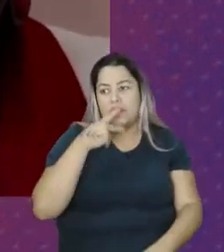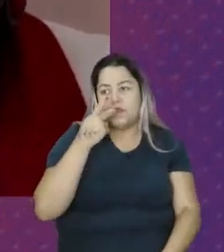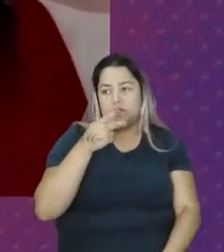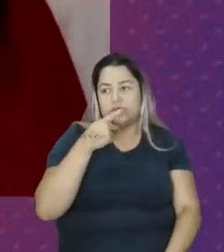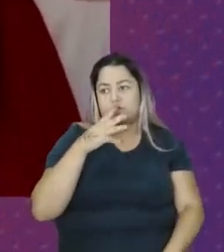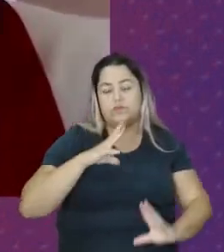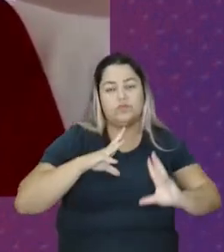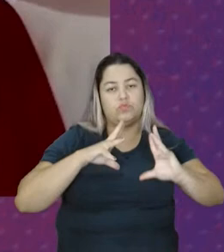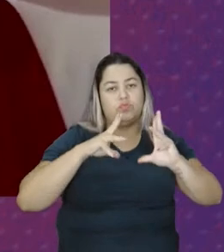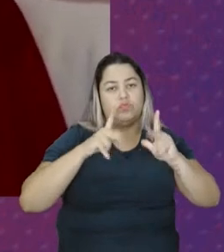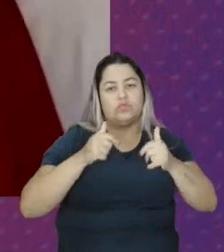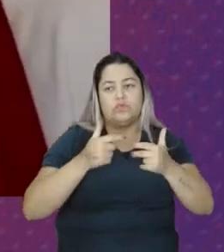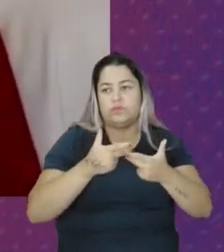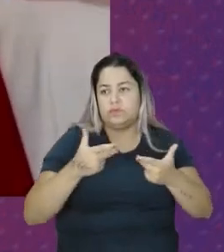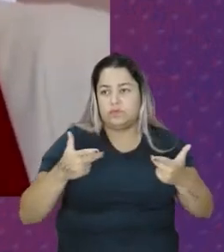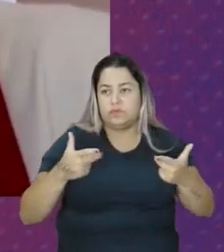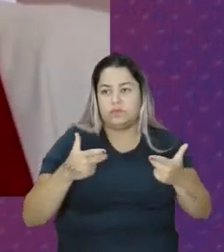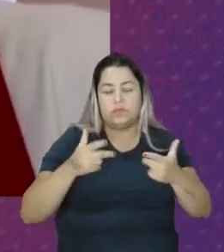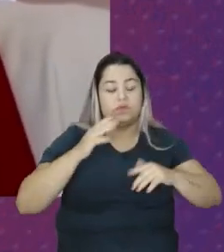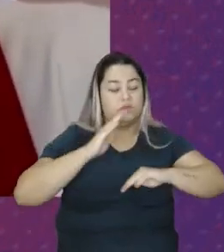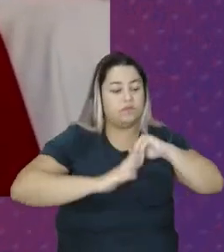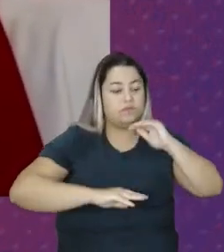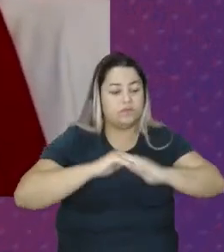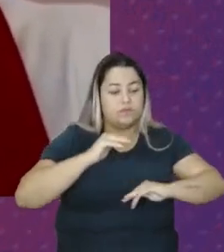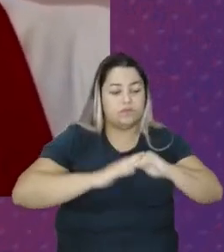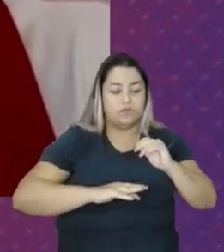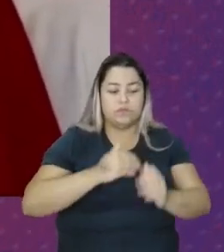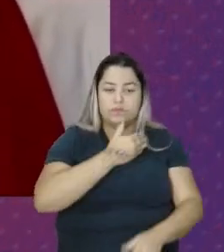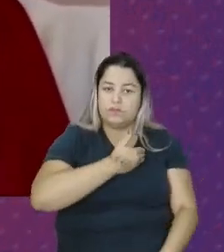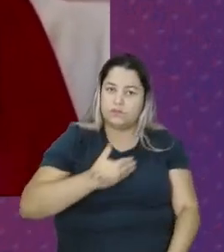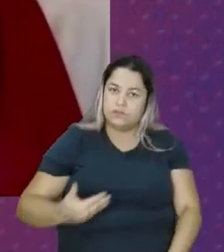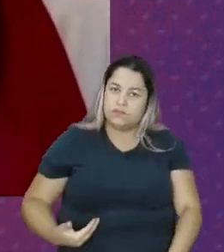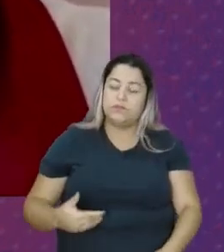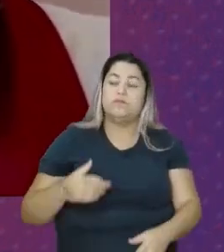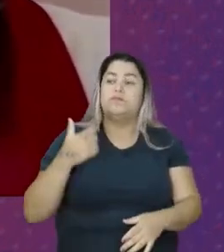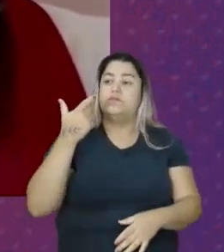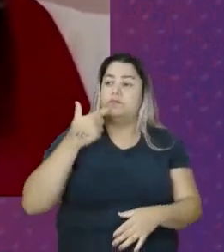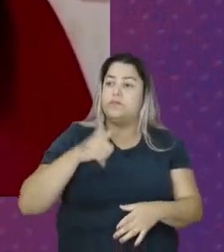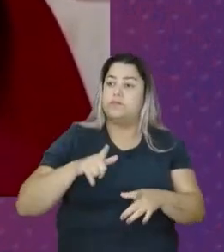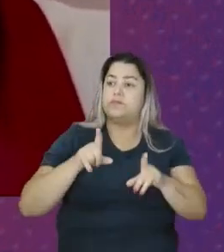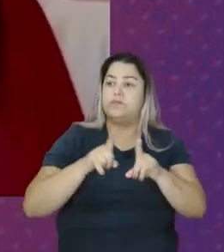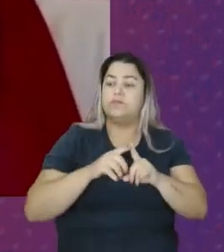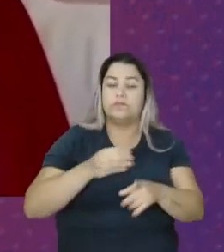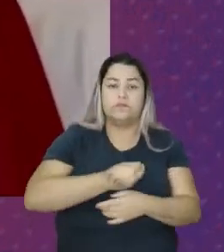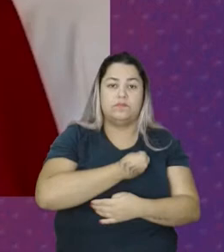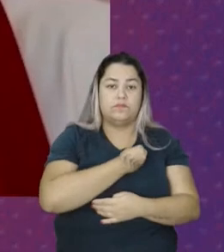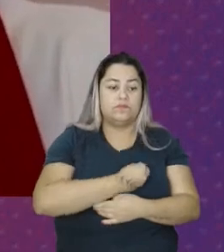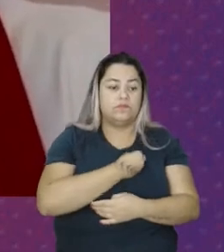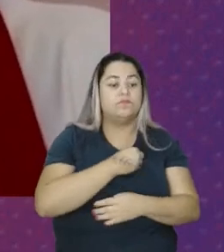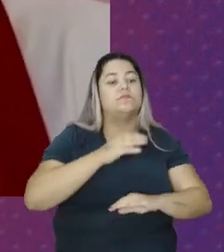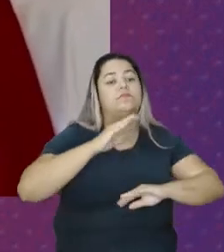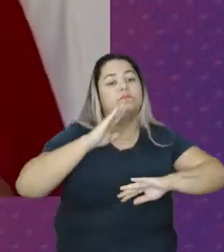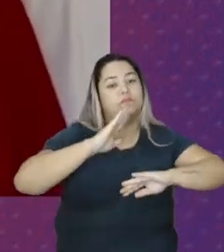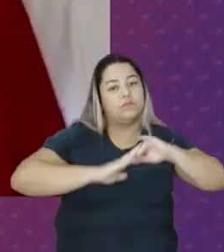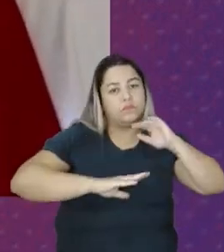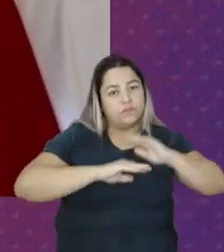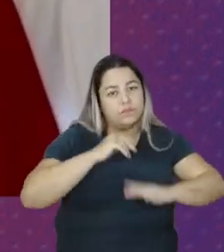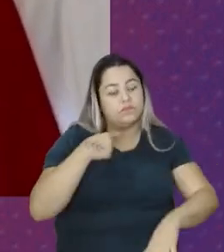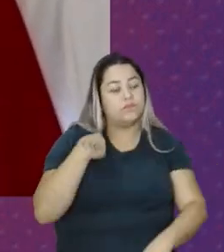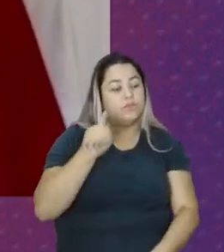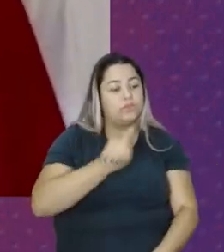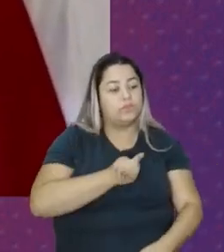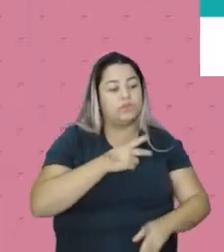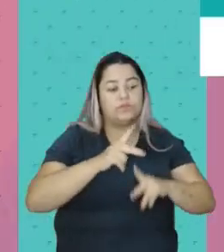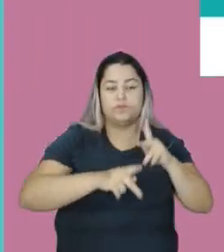todas as ações do governo que dá a garantia de vida é uma ação afirmativa para o nosso